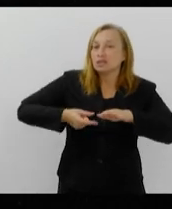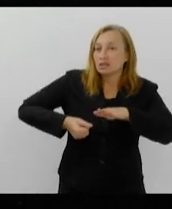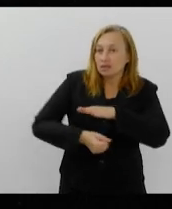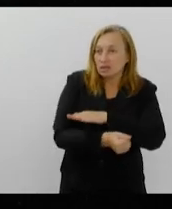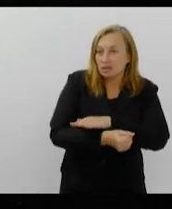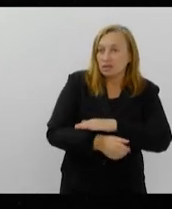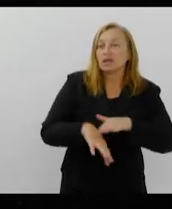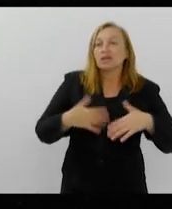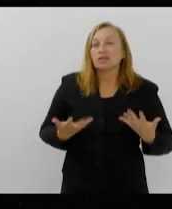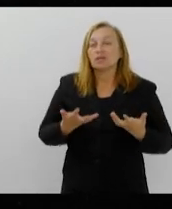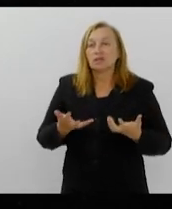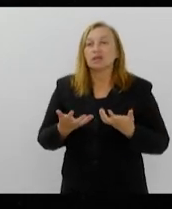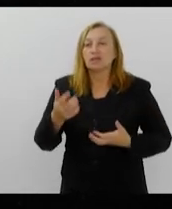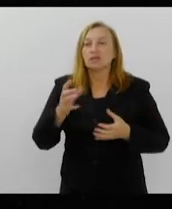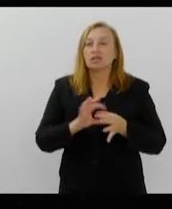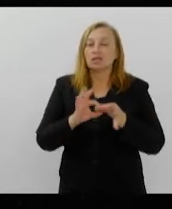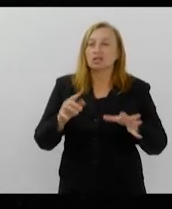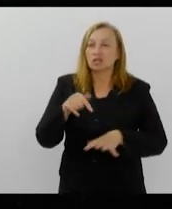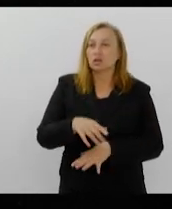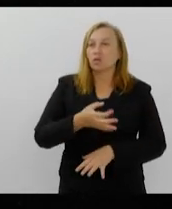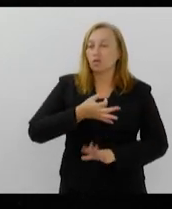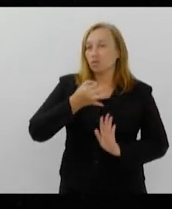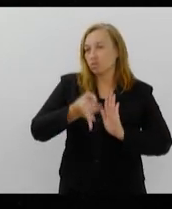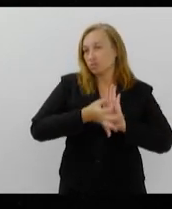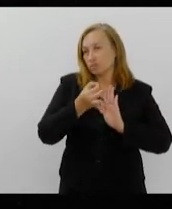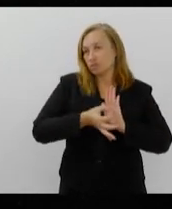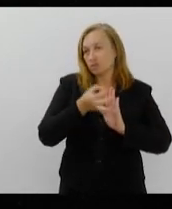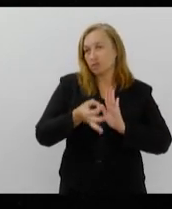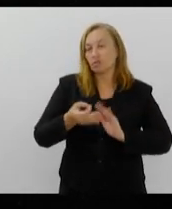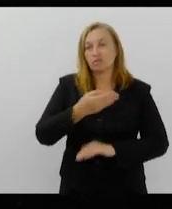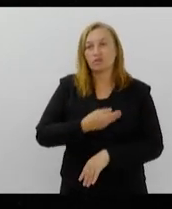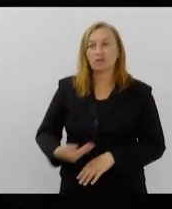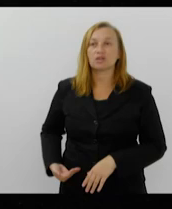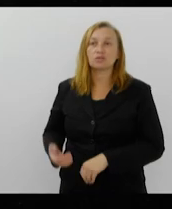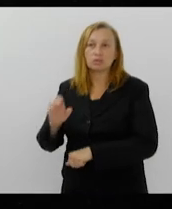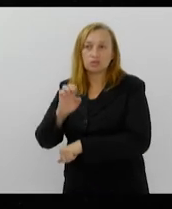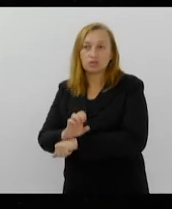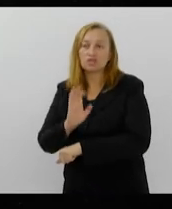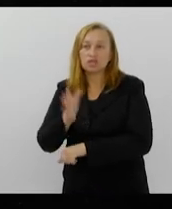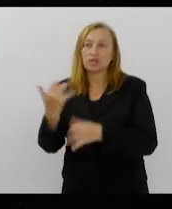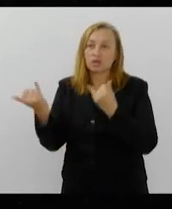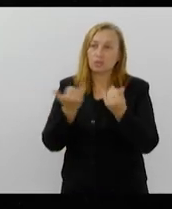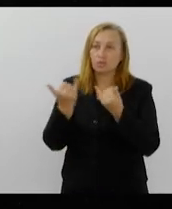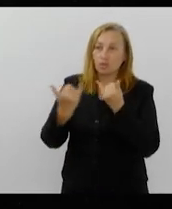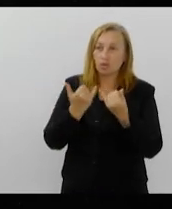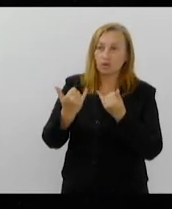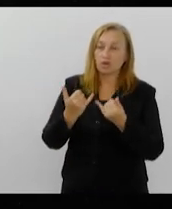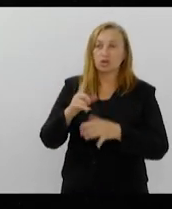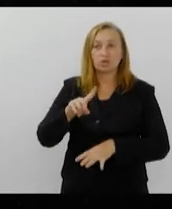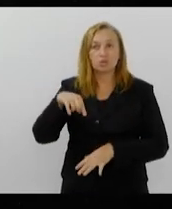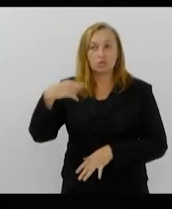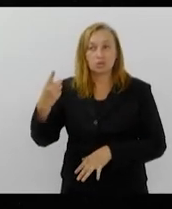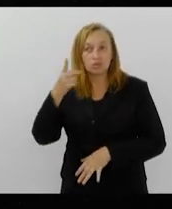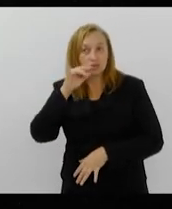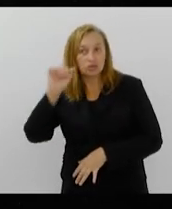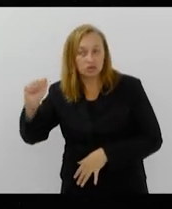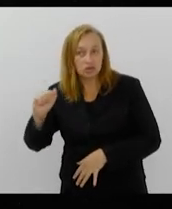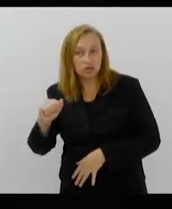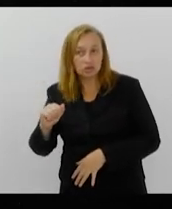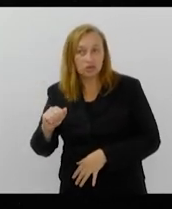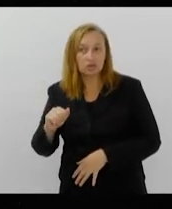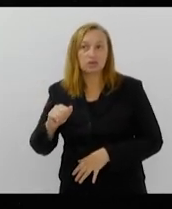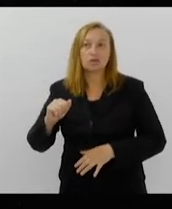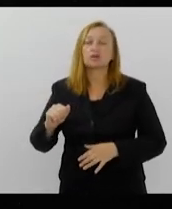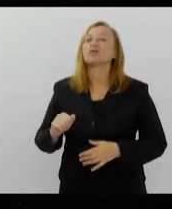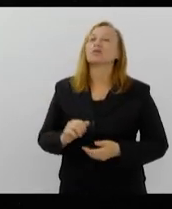investimento. Então, queria deixar aqui uma sugestão ao governador do estado, já que há notícias de que ele, nos próximos dias, vai estar no